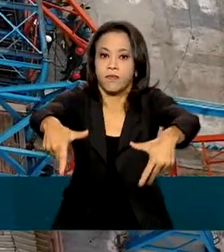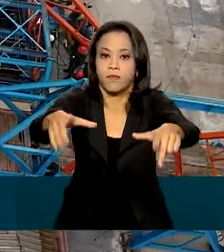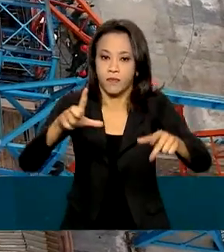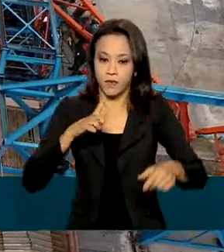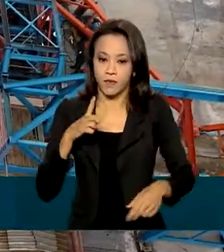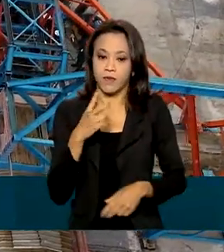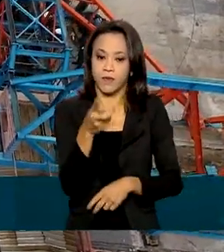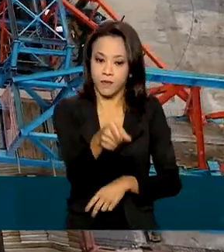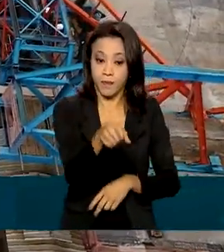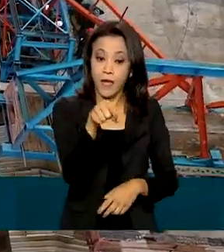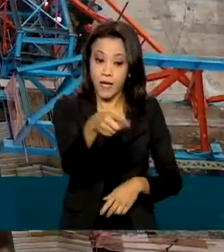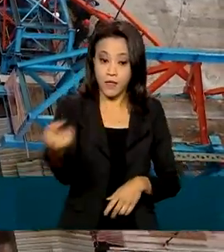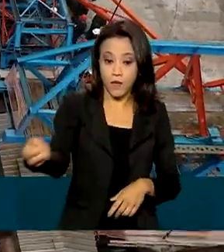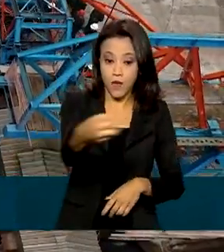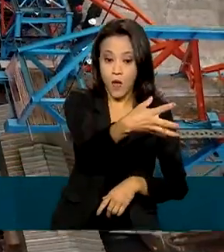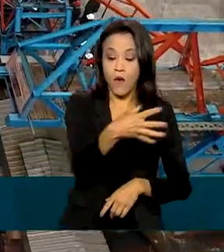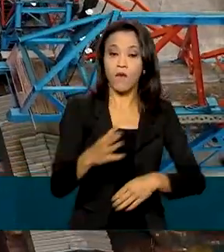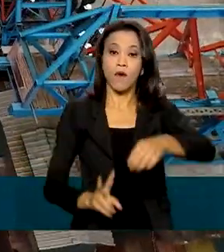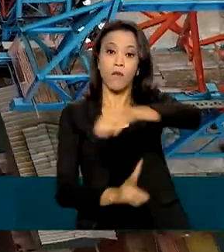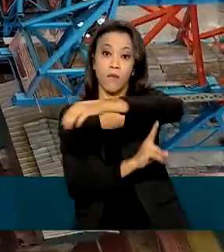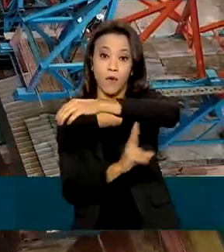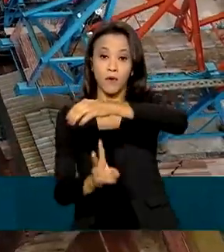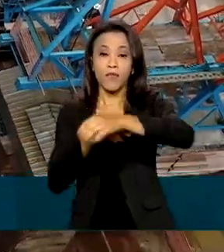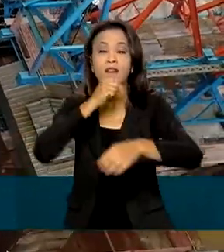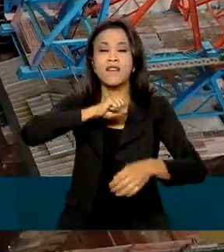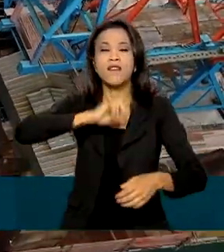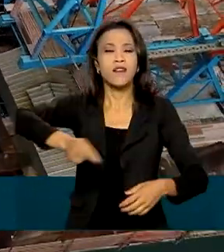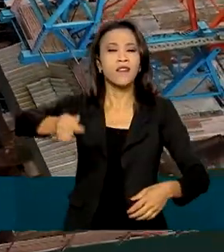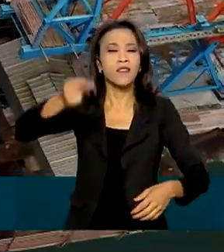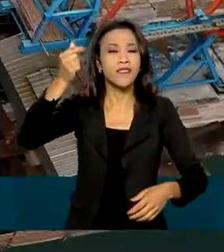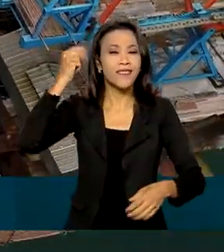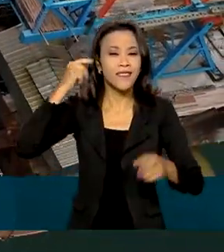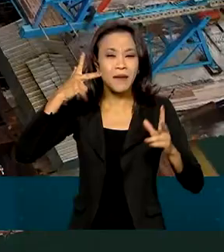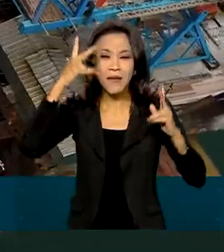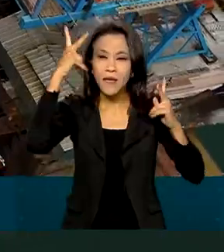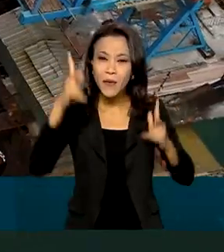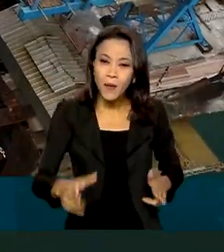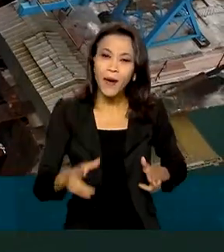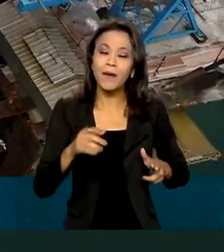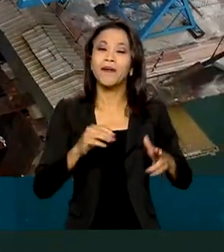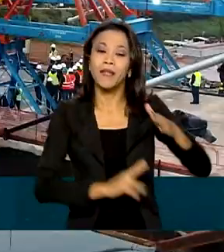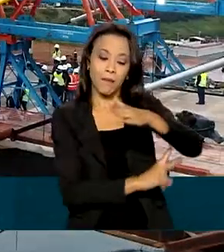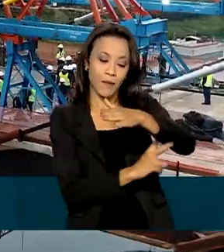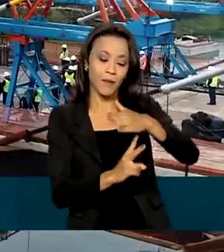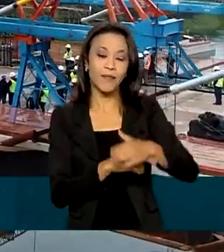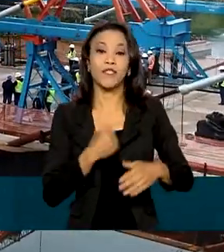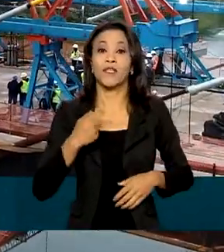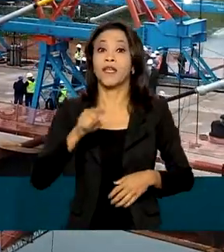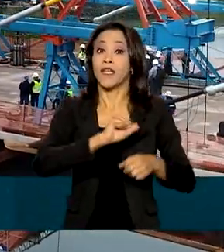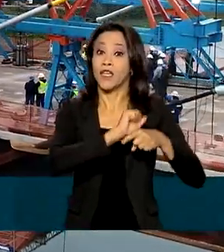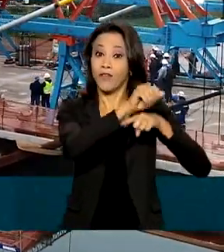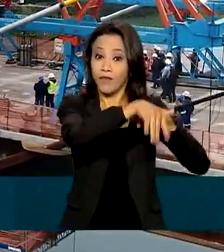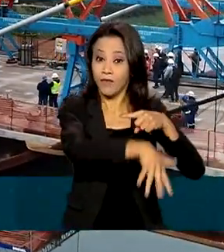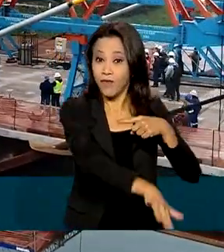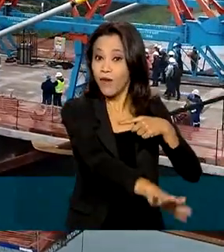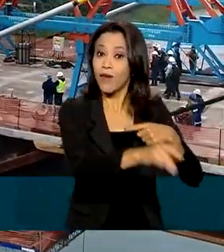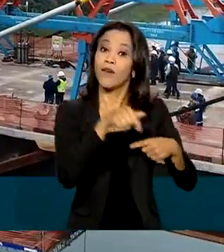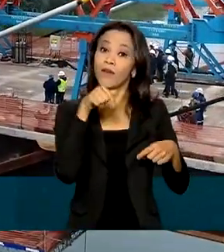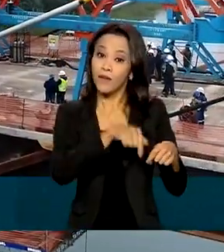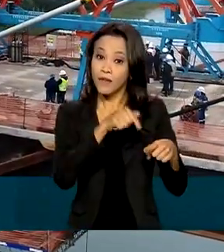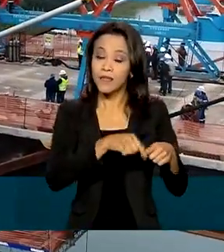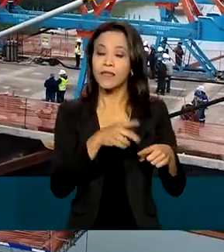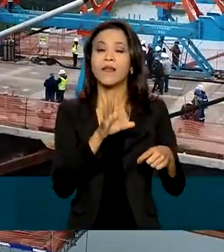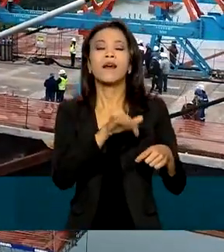nova ponte da Integração será uma opção antiga Ponte da Amizade que liga Foz do Iguaçu a cidade de leste